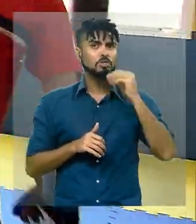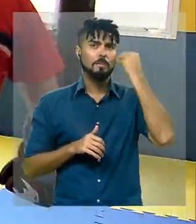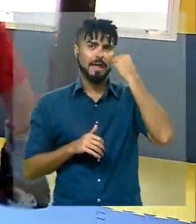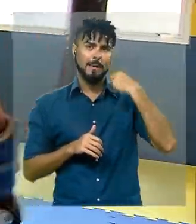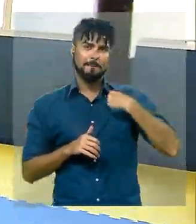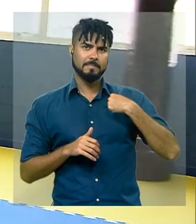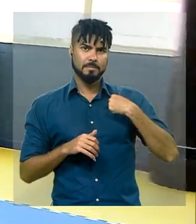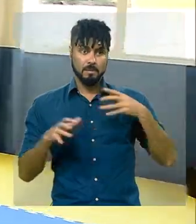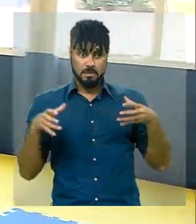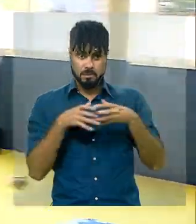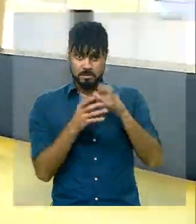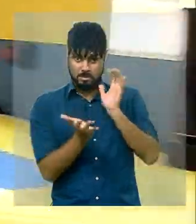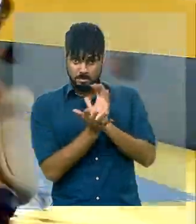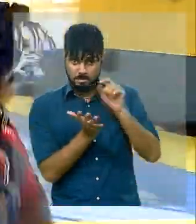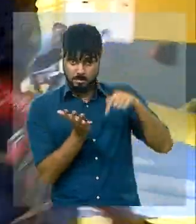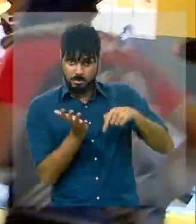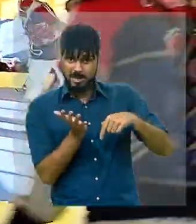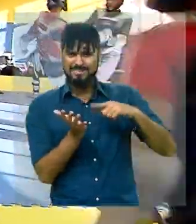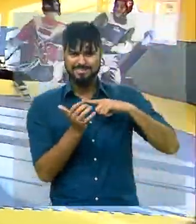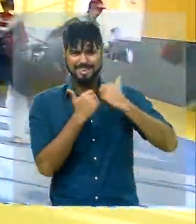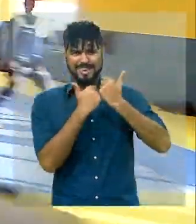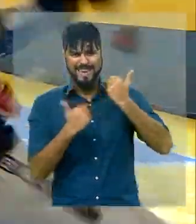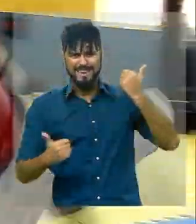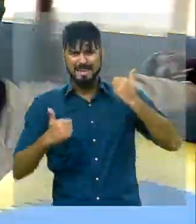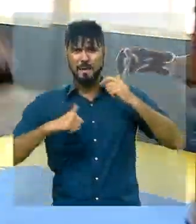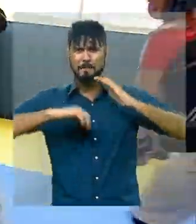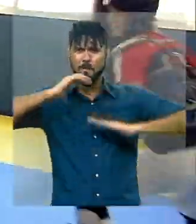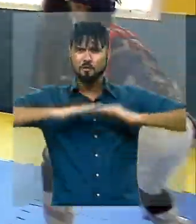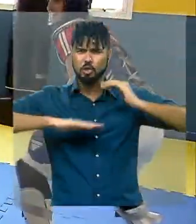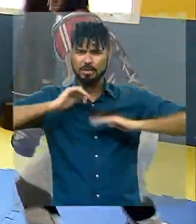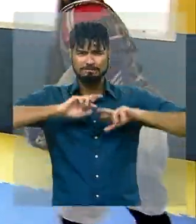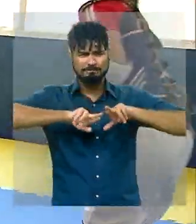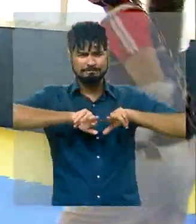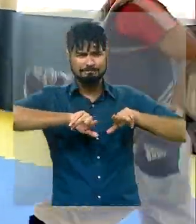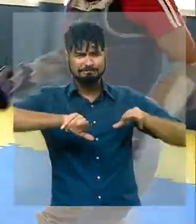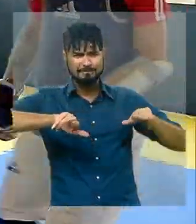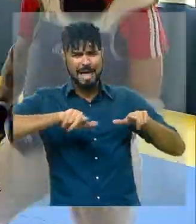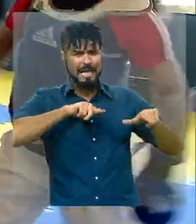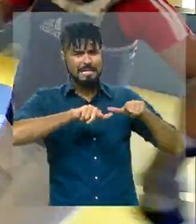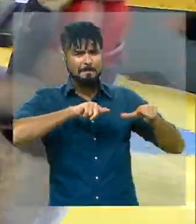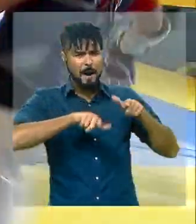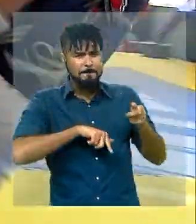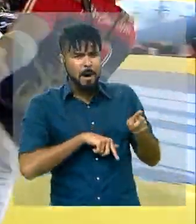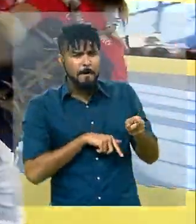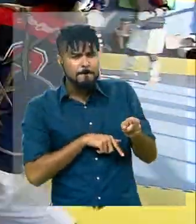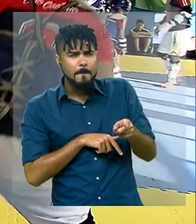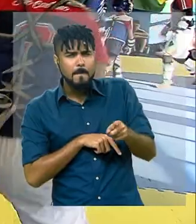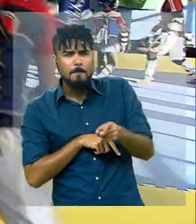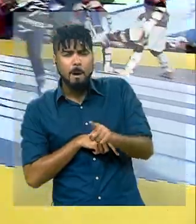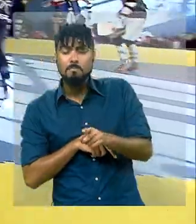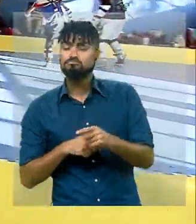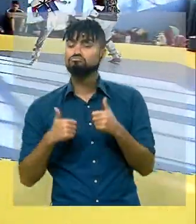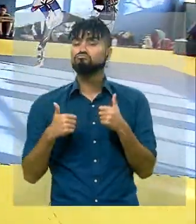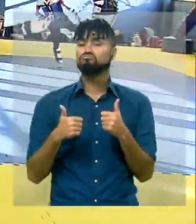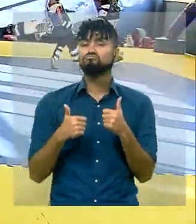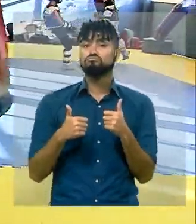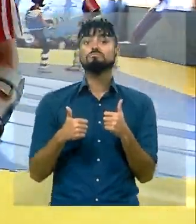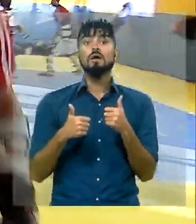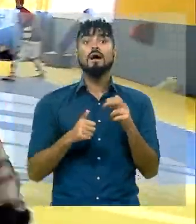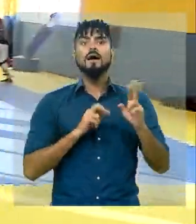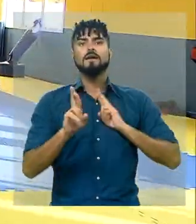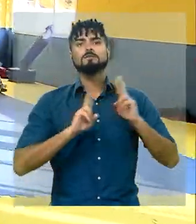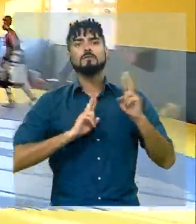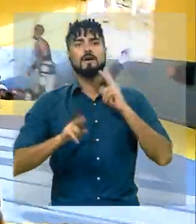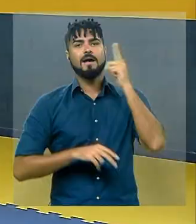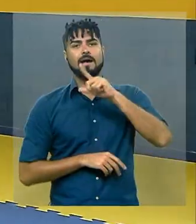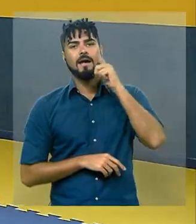tem uma equipe multidisciplinar muito, onde cada um trabalha na sua função. E aí os resultados vão aparecendo.